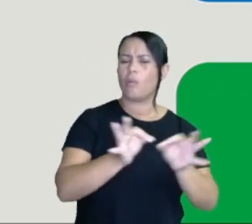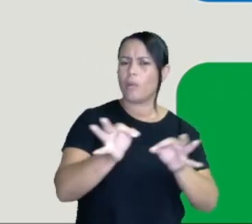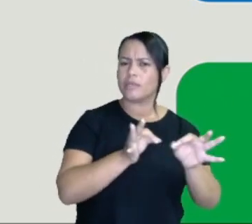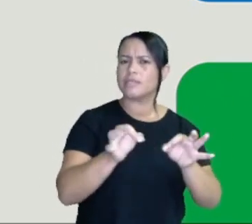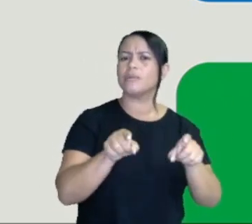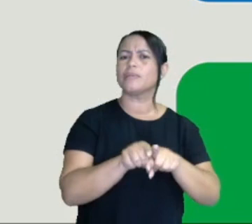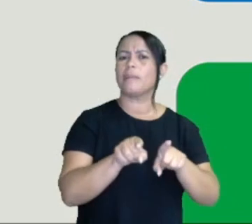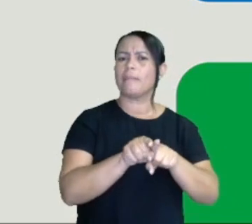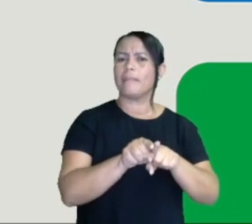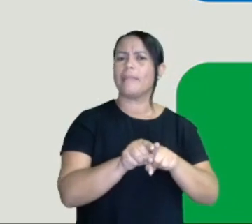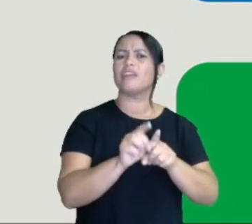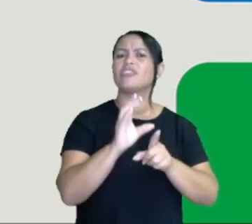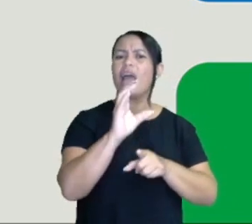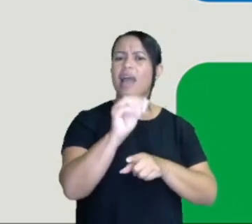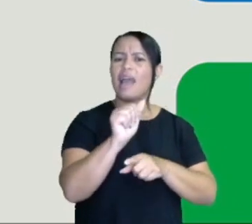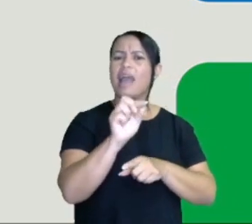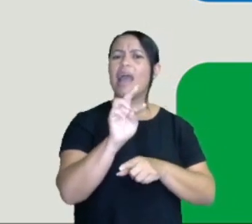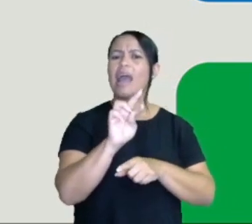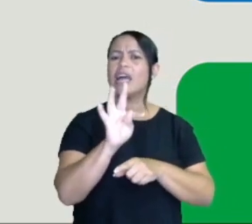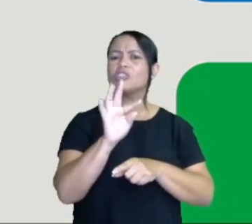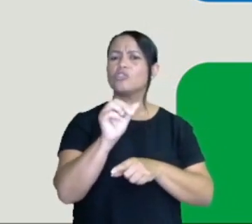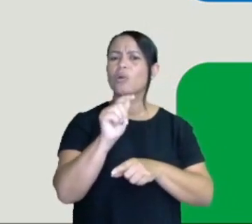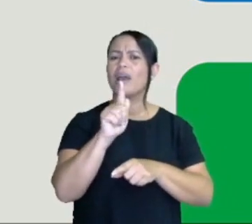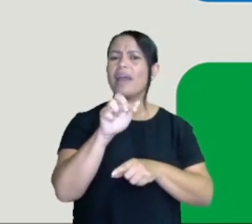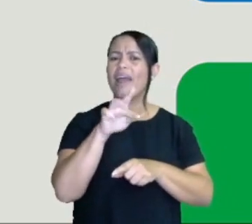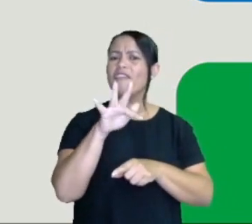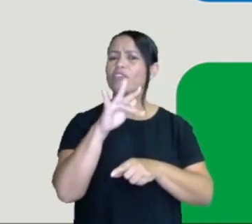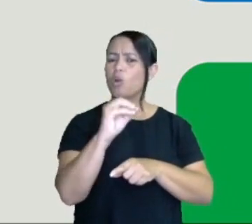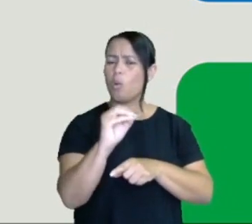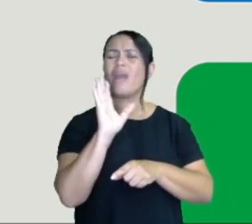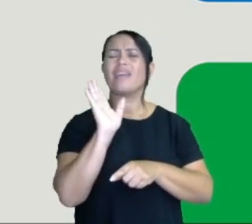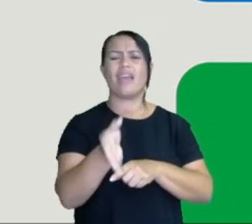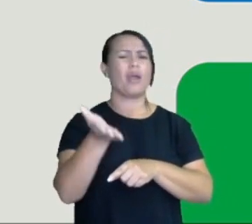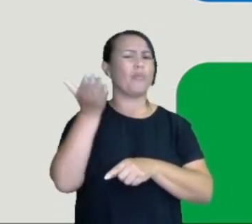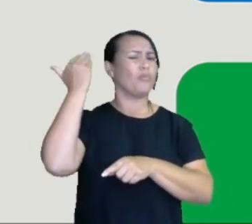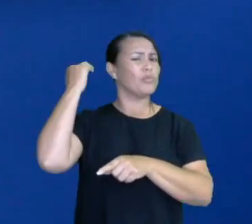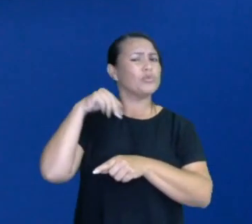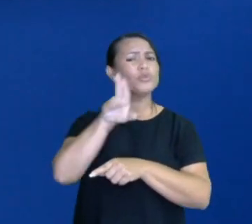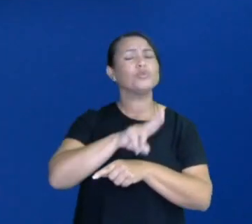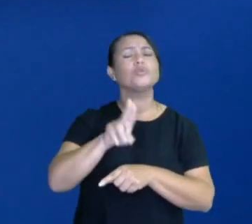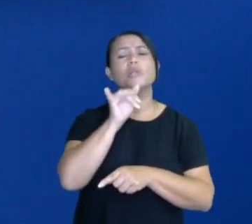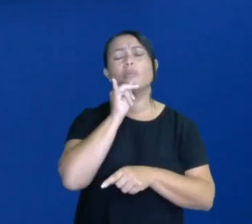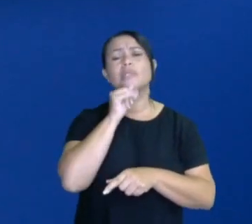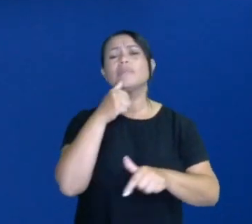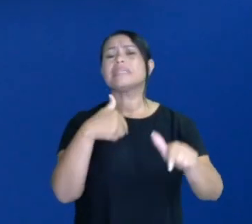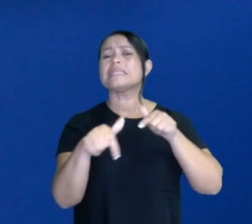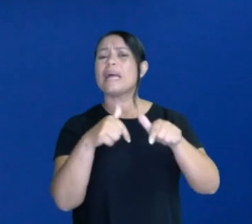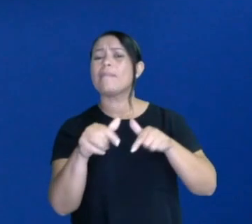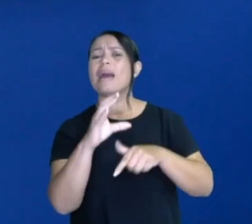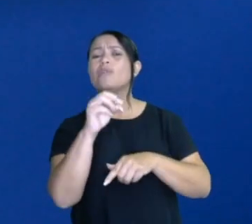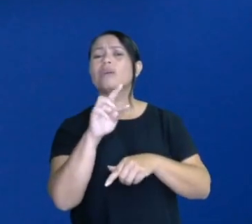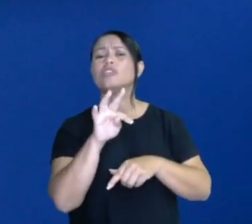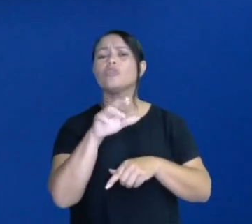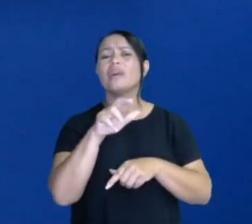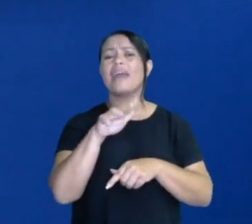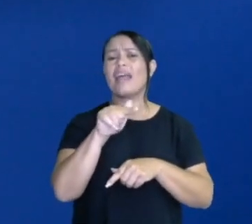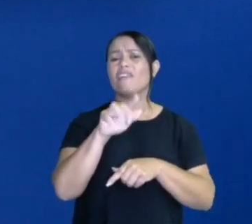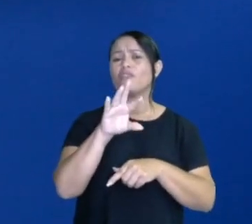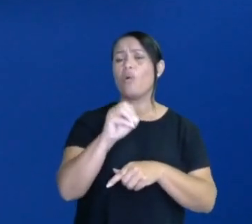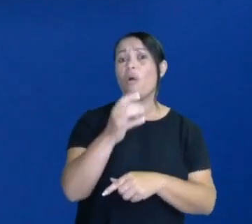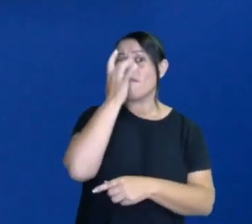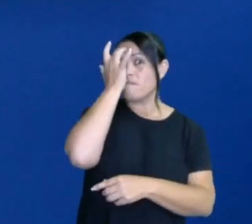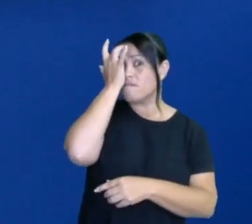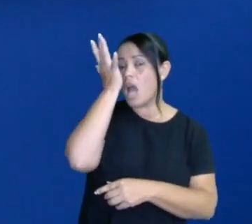do trabalho cartográfico, né? Que era muito utilizado na antiguidade. Então o trabalho cartográfico, ele facilitava